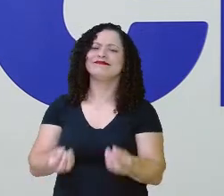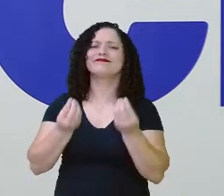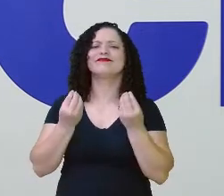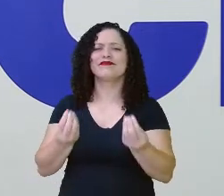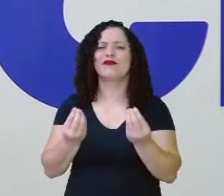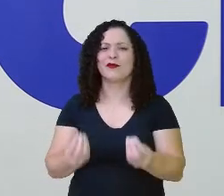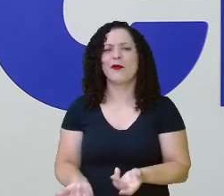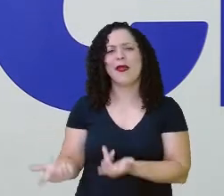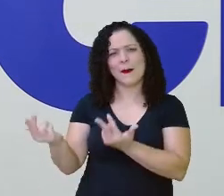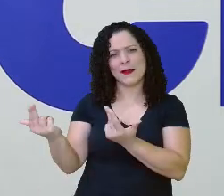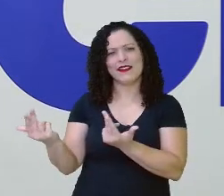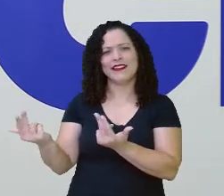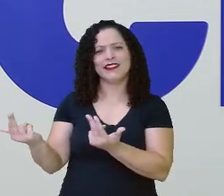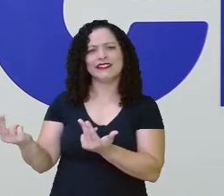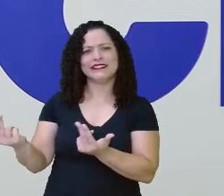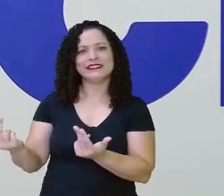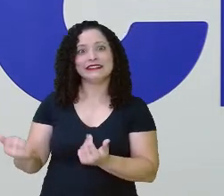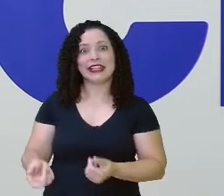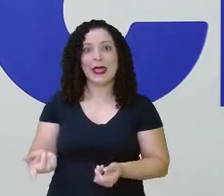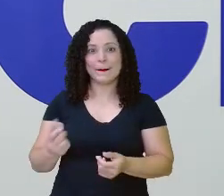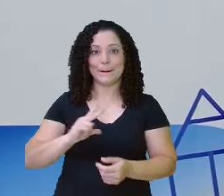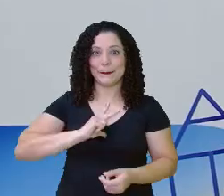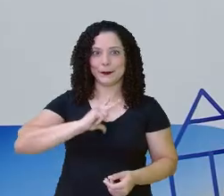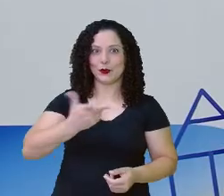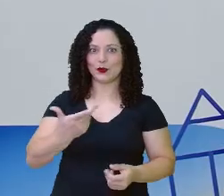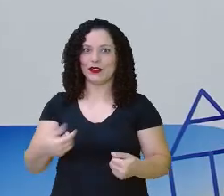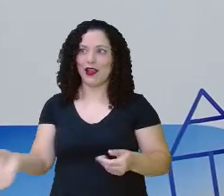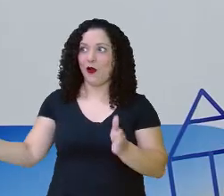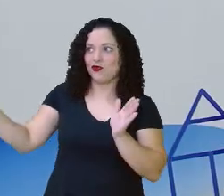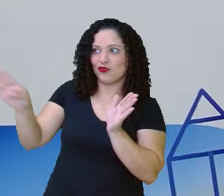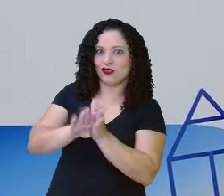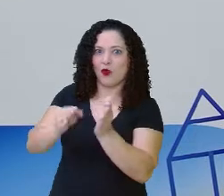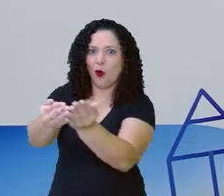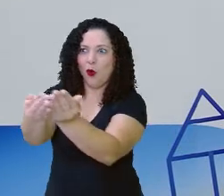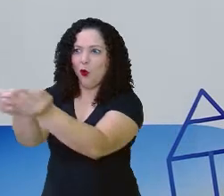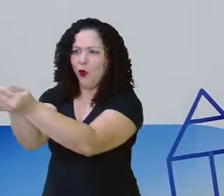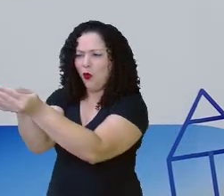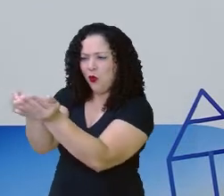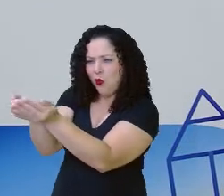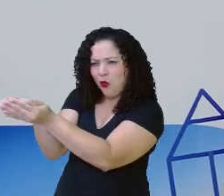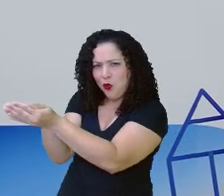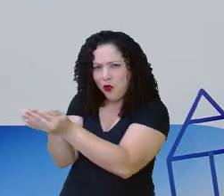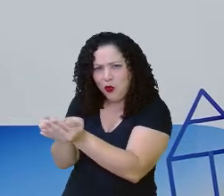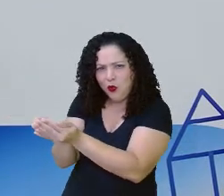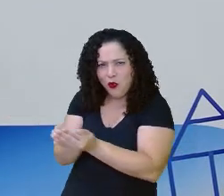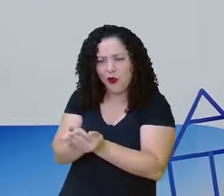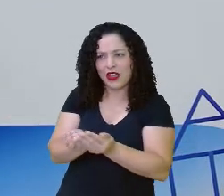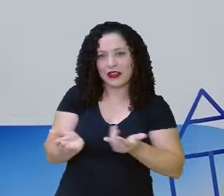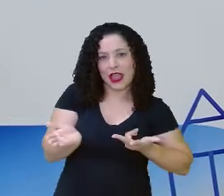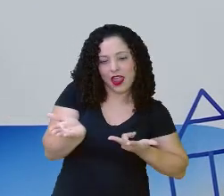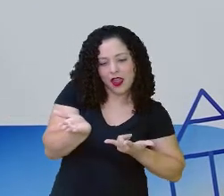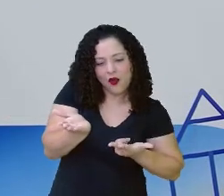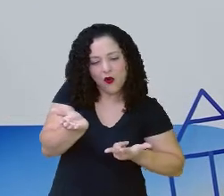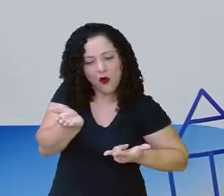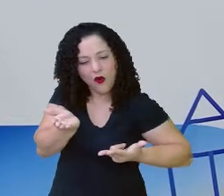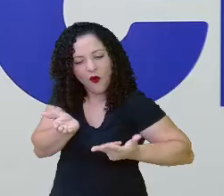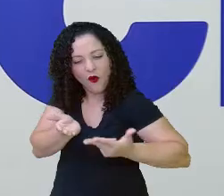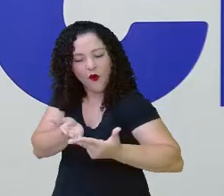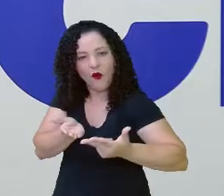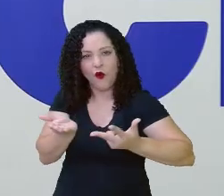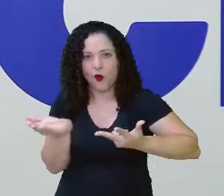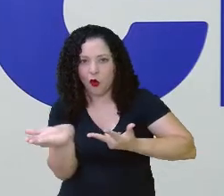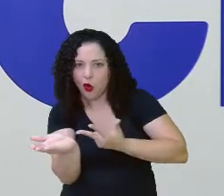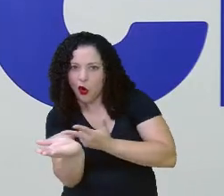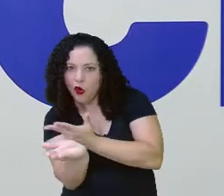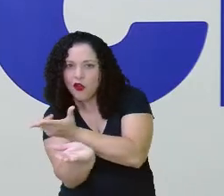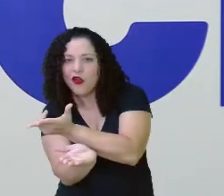uma caravela tipo a dos colonizadores, hein? Se a gente cortar no meio, fazer uma... Exatamente. Natanael,